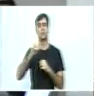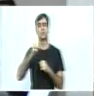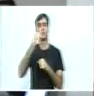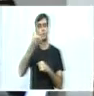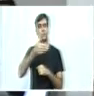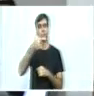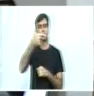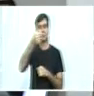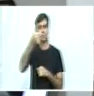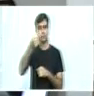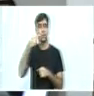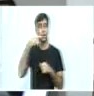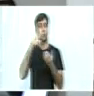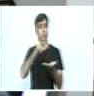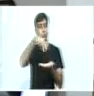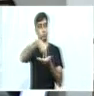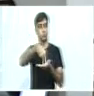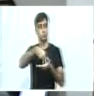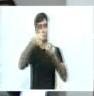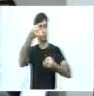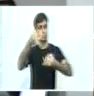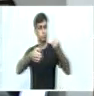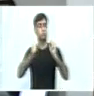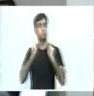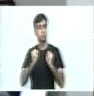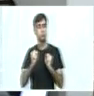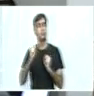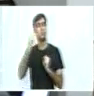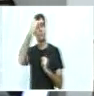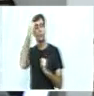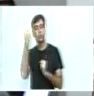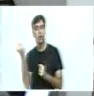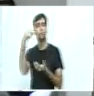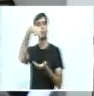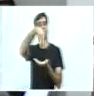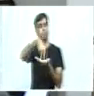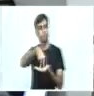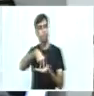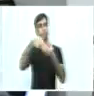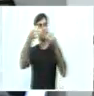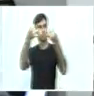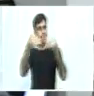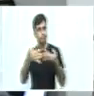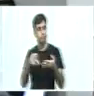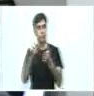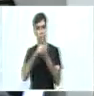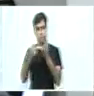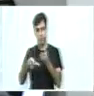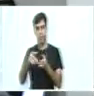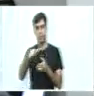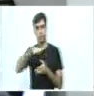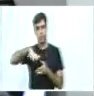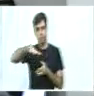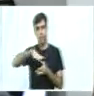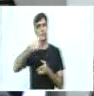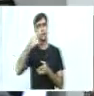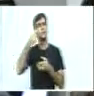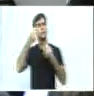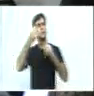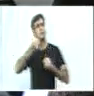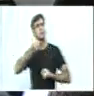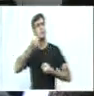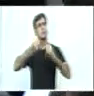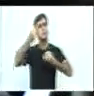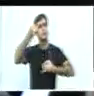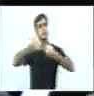a tribuna livre desta casa foi utilizada por servidor do referido sistema, na qual expôs sobre